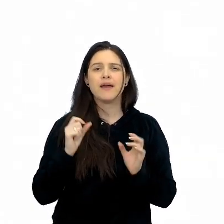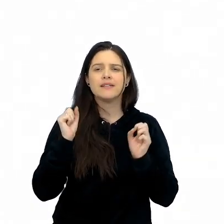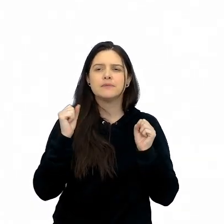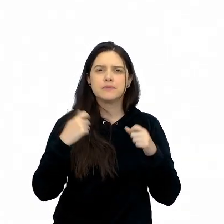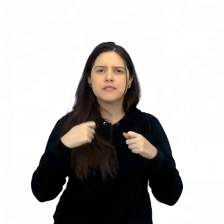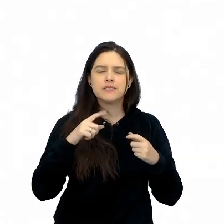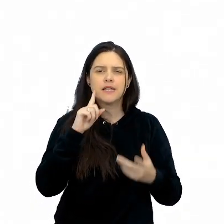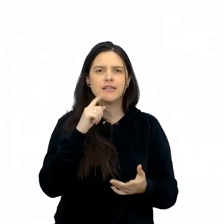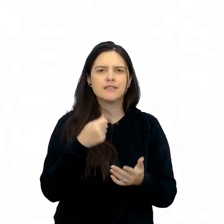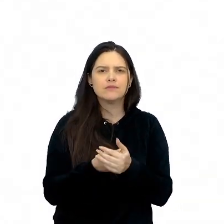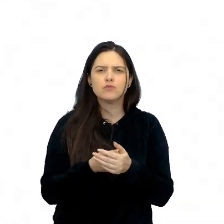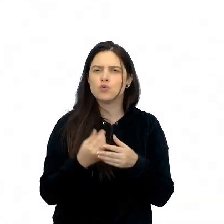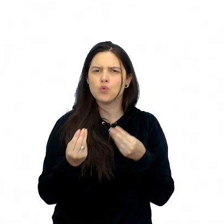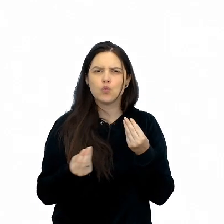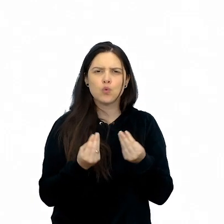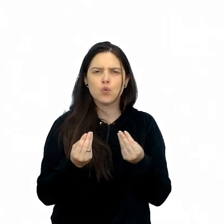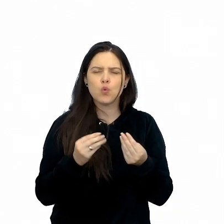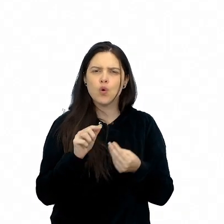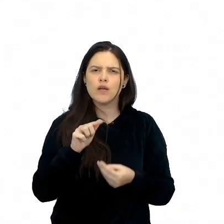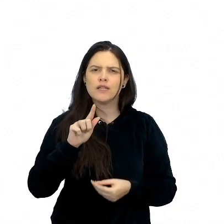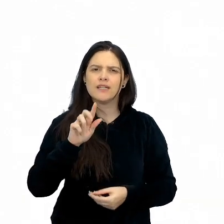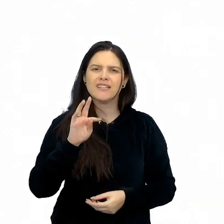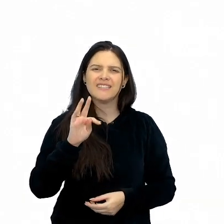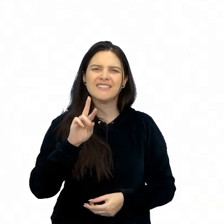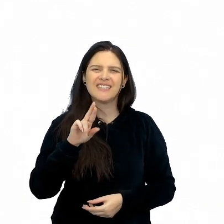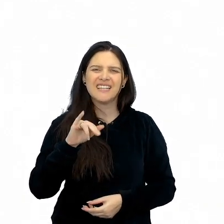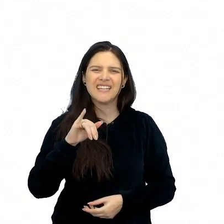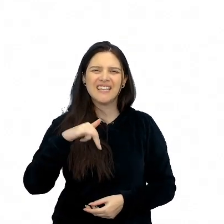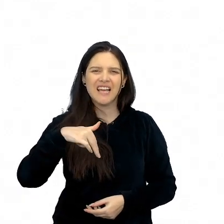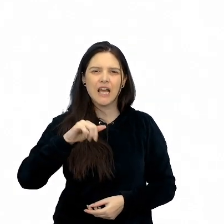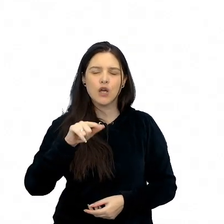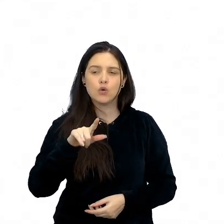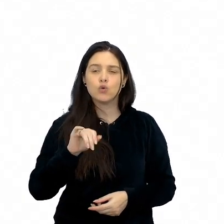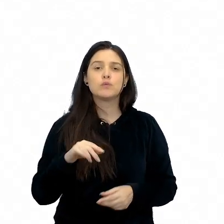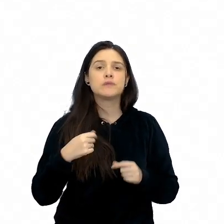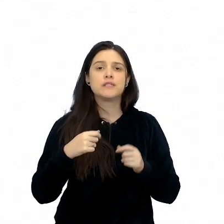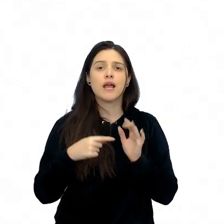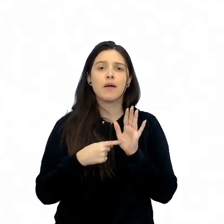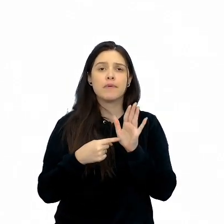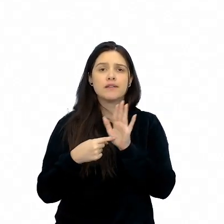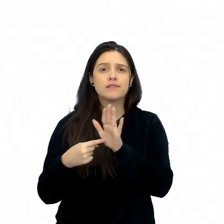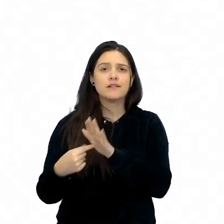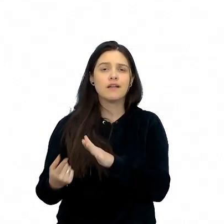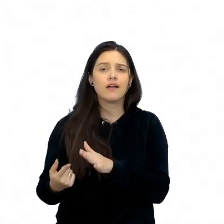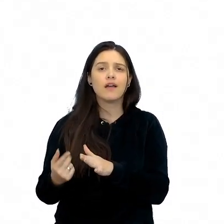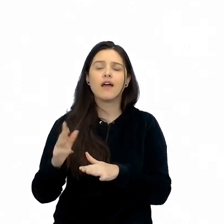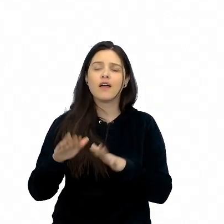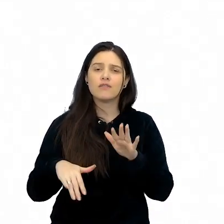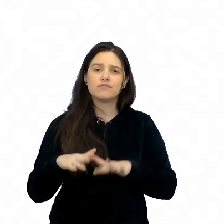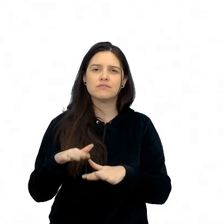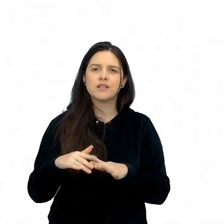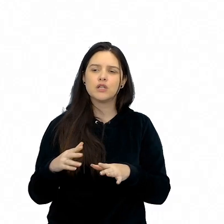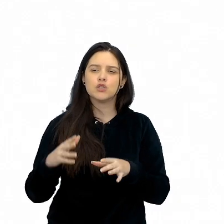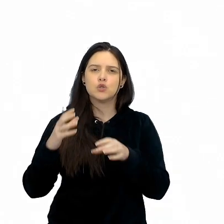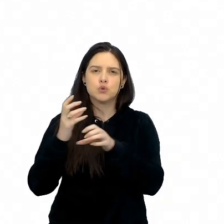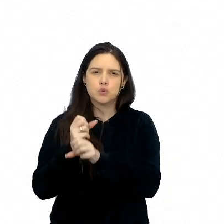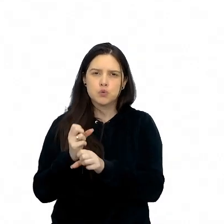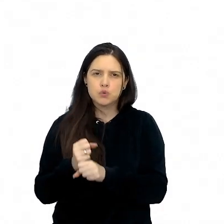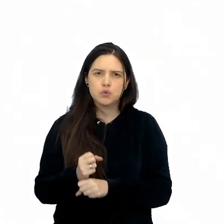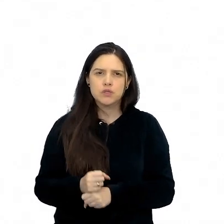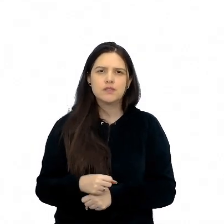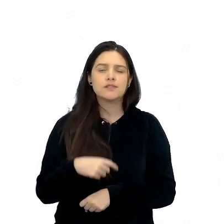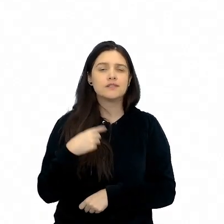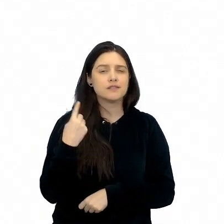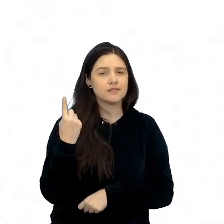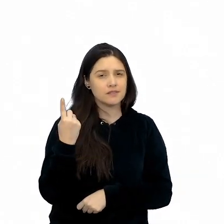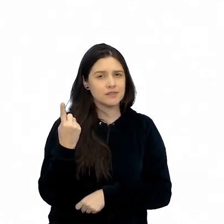vamos decompor eles em triângulos e fazer a representação, ou seja, um quadrado eu consigo dois triângulos, então eu sei que